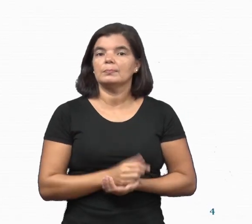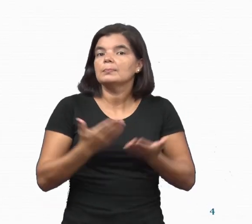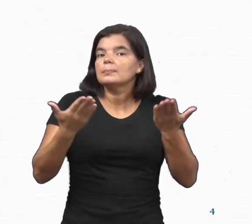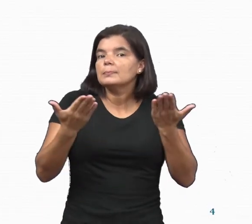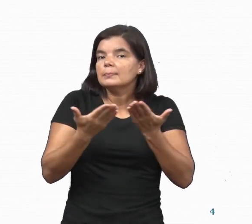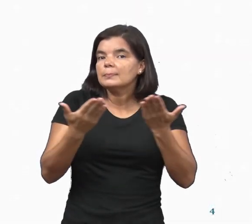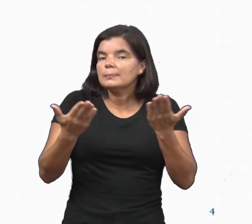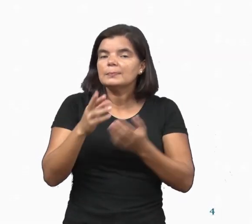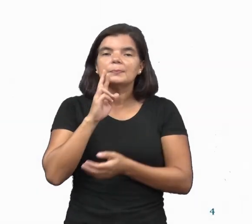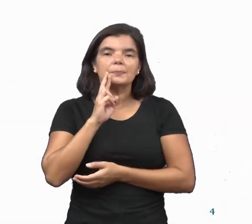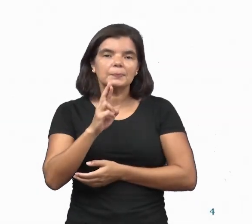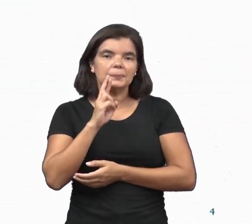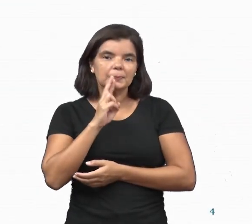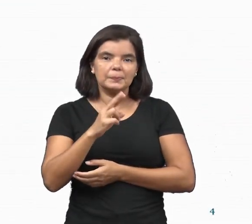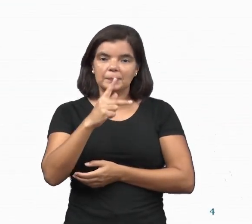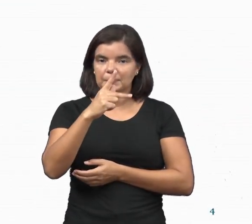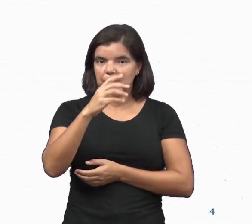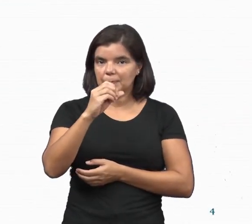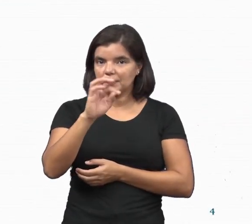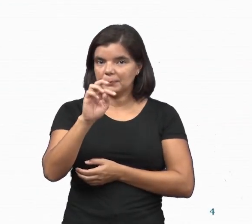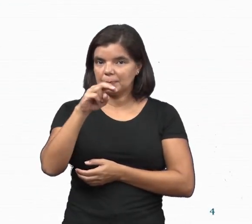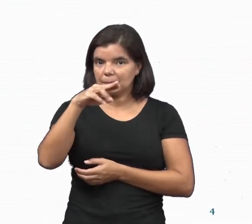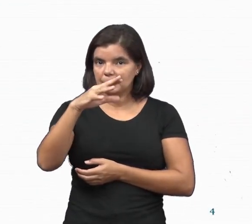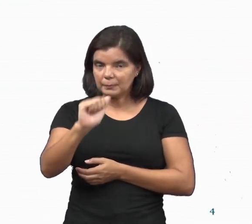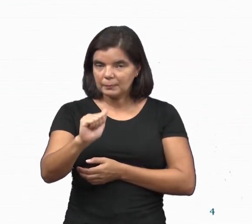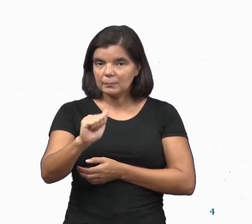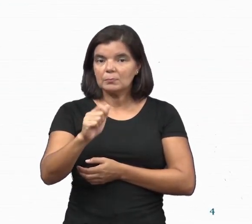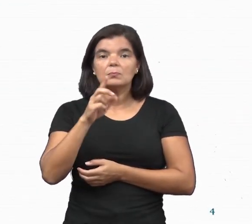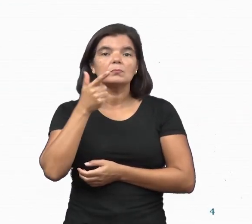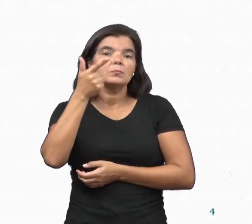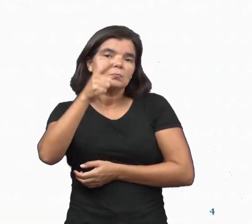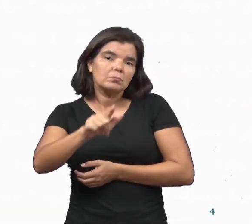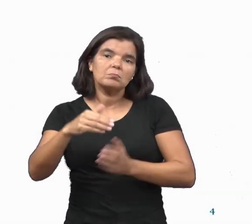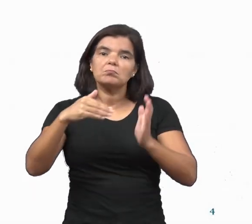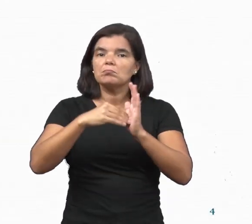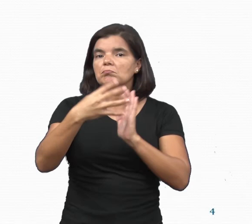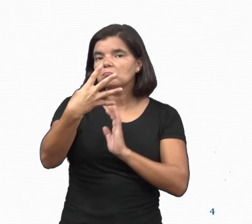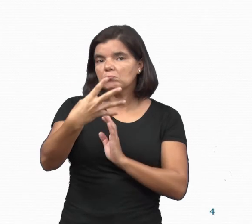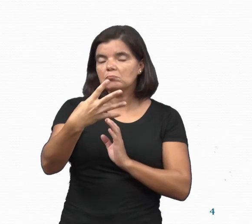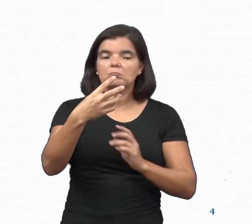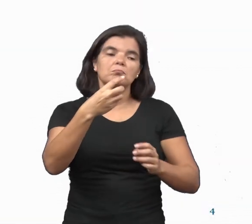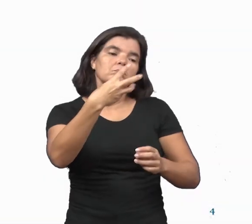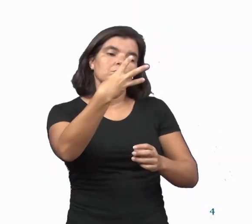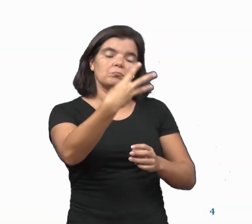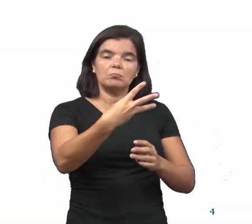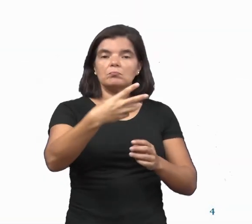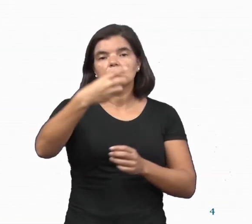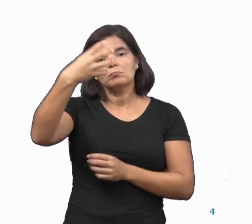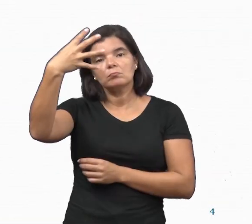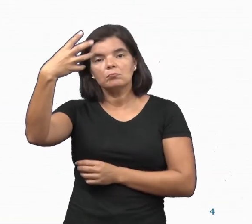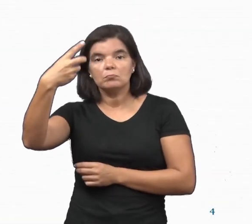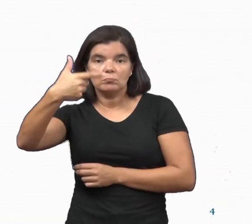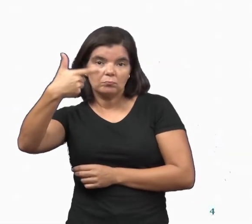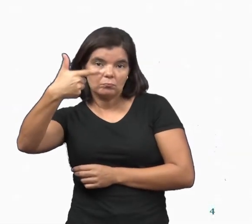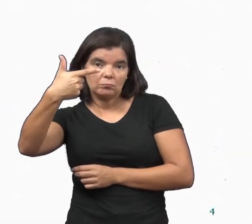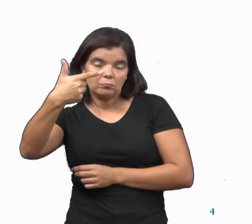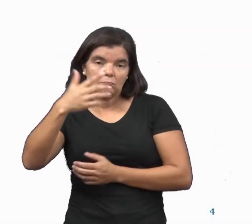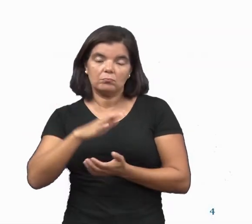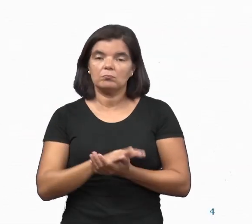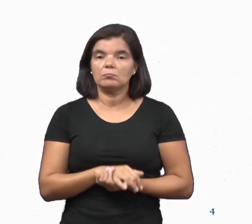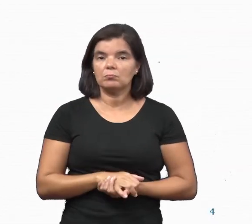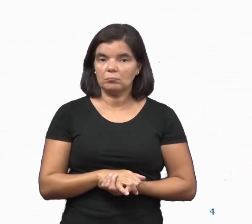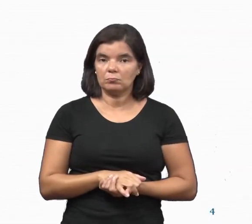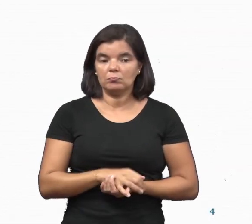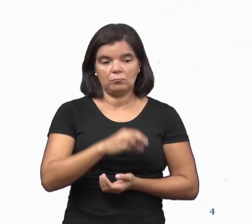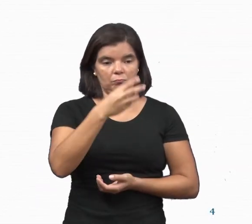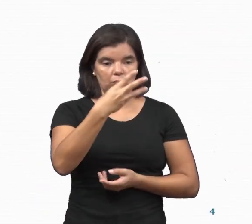Agora eu vou resolver essa potência. Eu repito até o 4 vezes 3 ao quadrado. É 3 duas vezes. É o 3